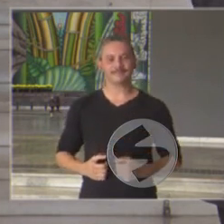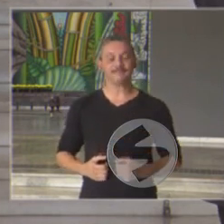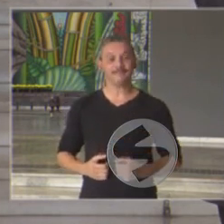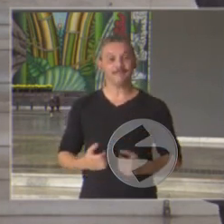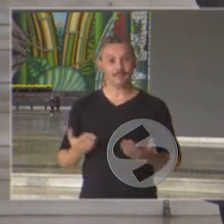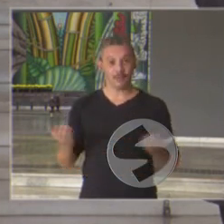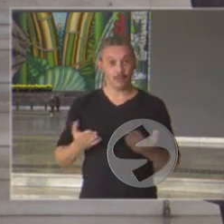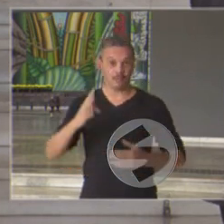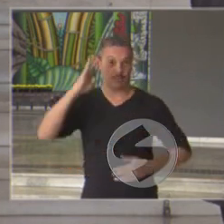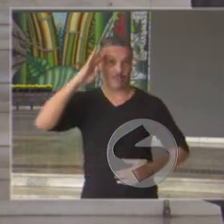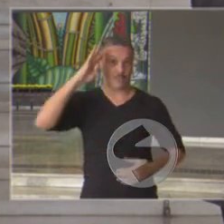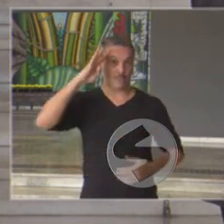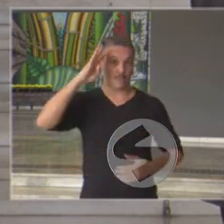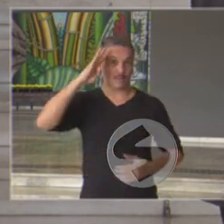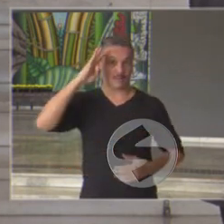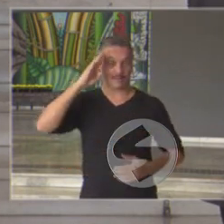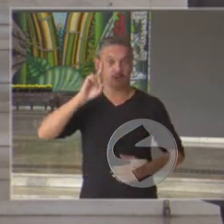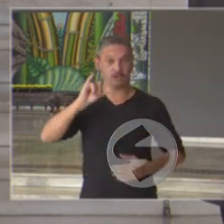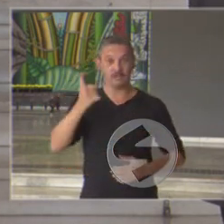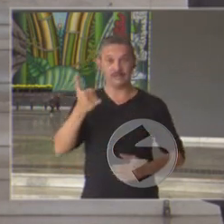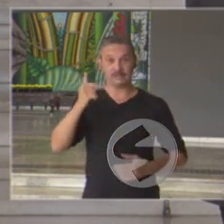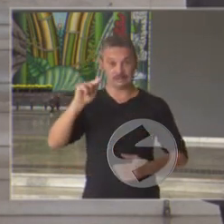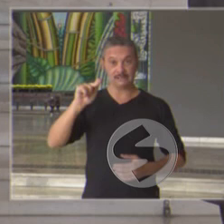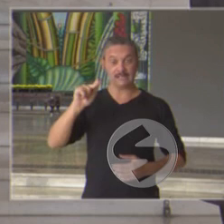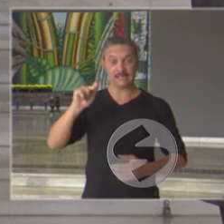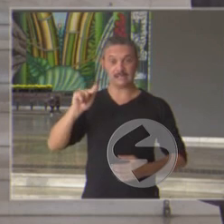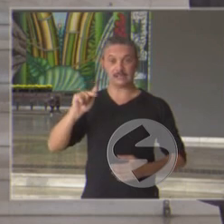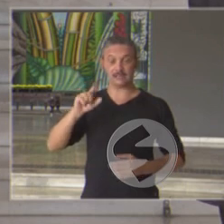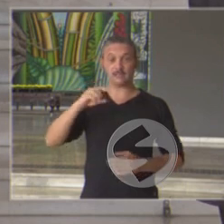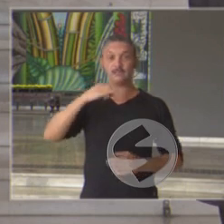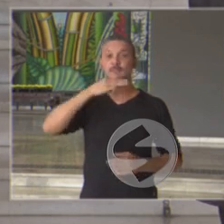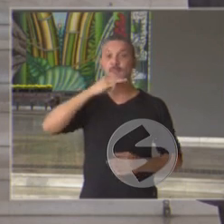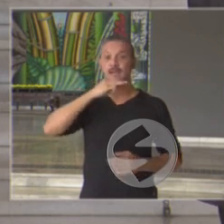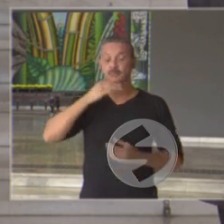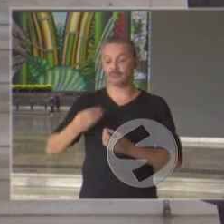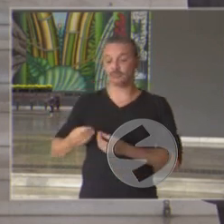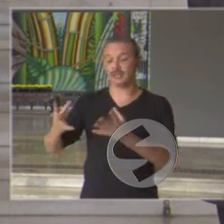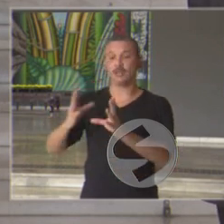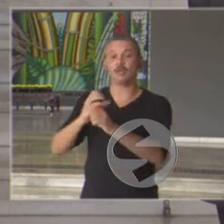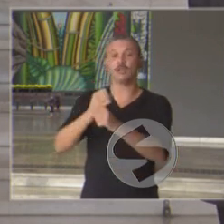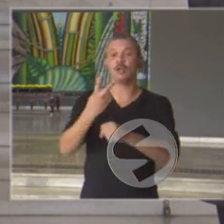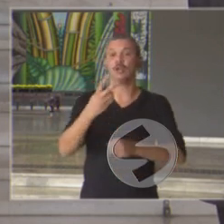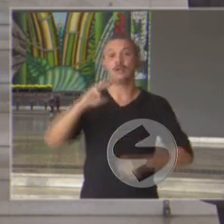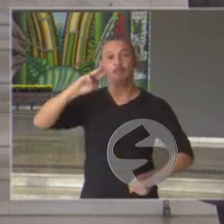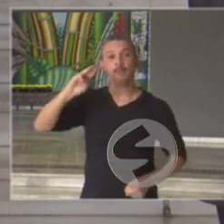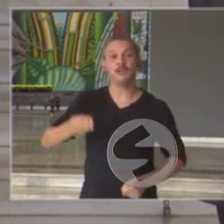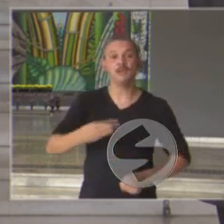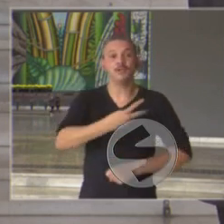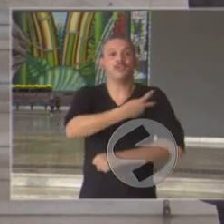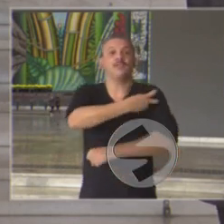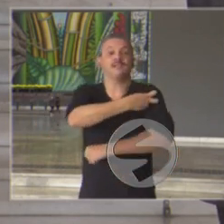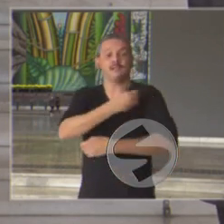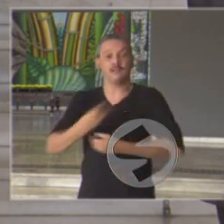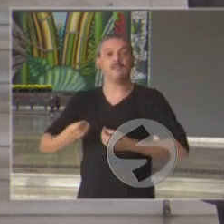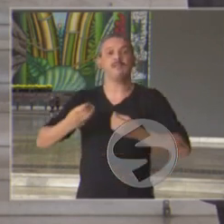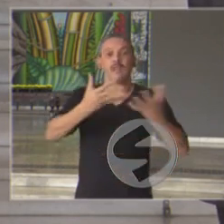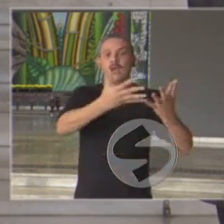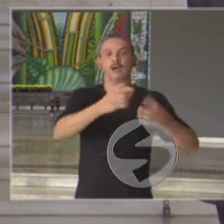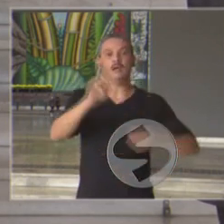Nesta quarta-feira, dia 17 de março, vamos entregar mais 2 milhões de doses da vacina do Butantan.